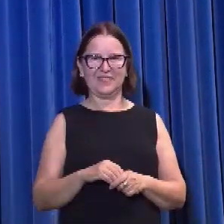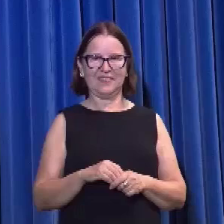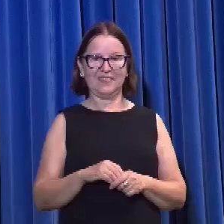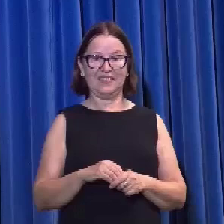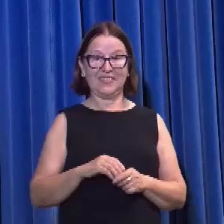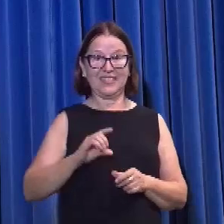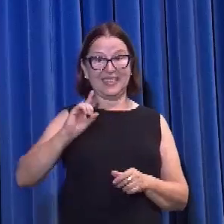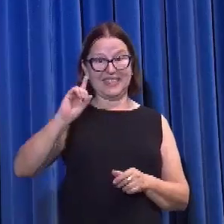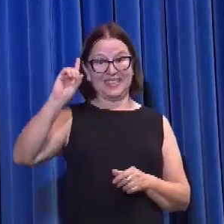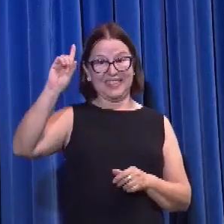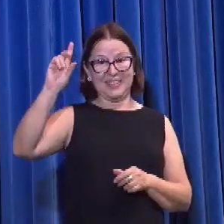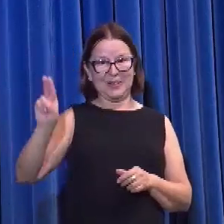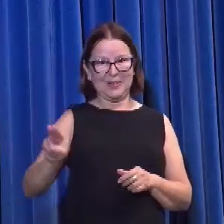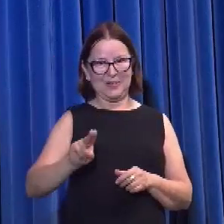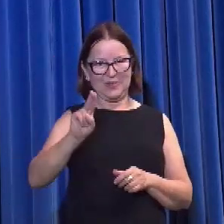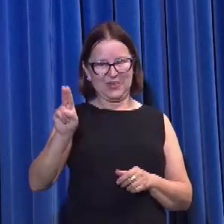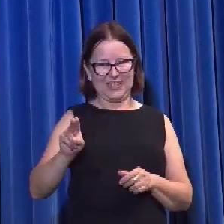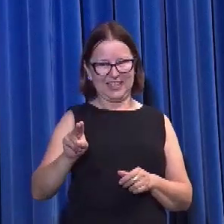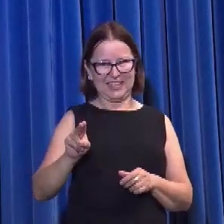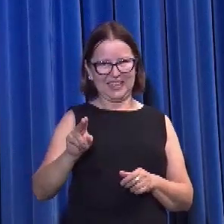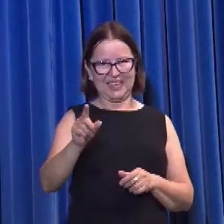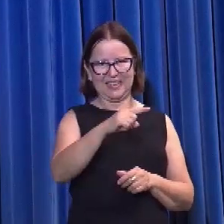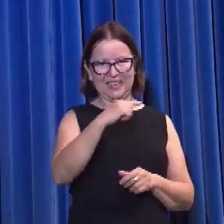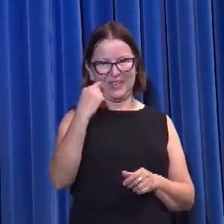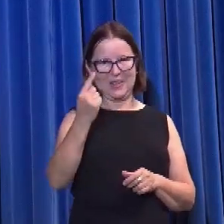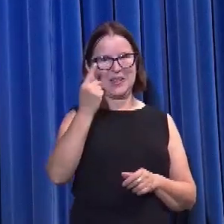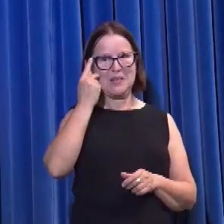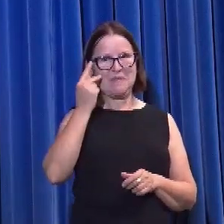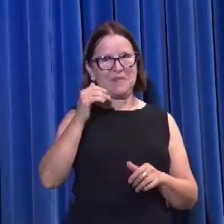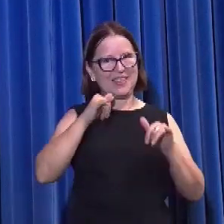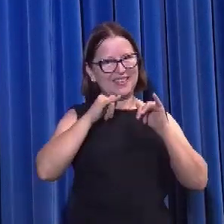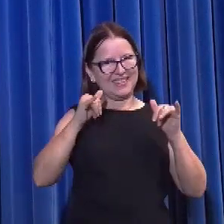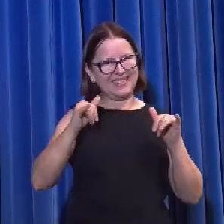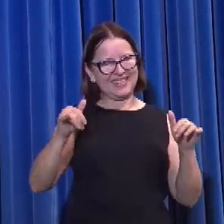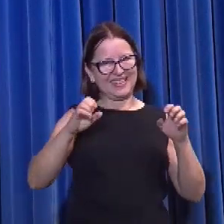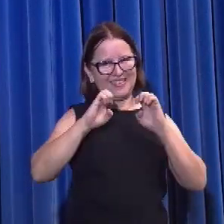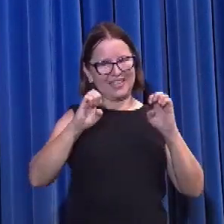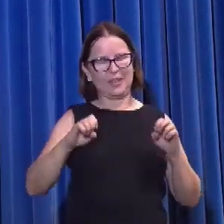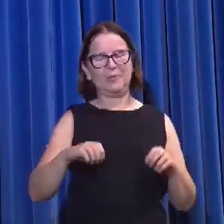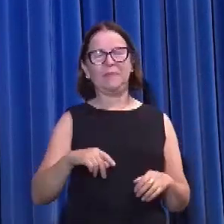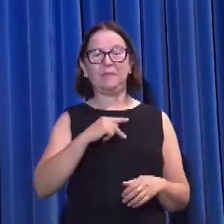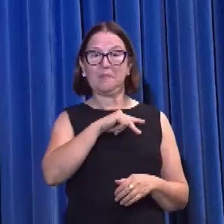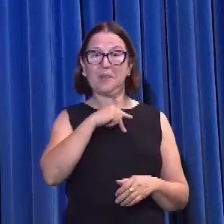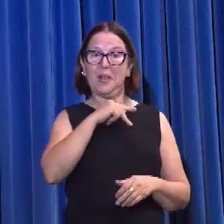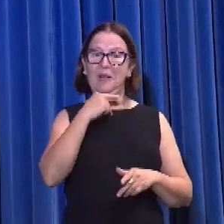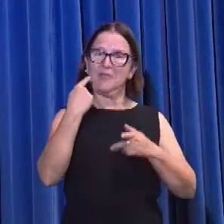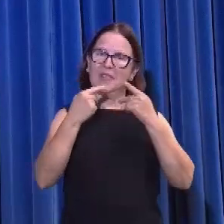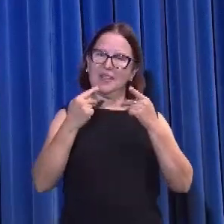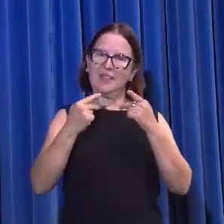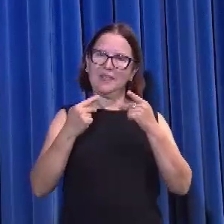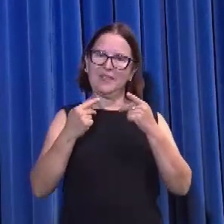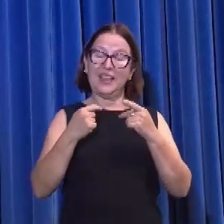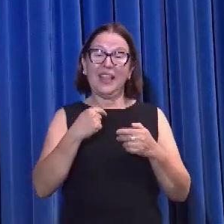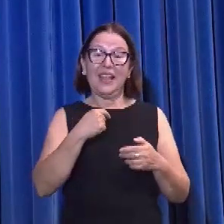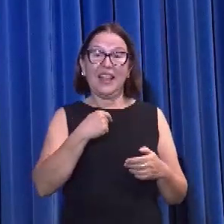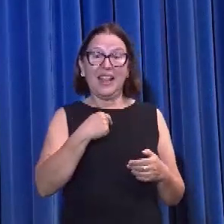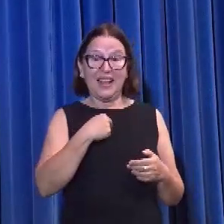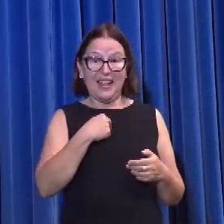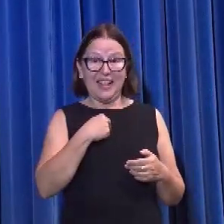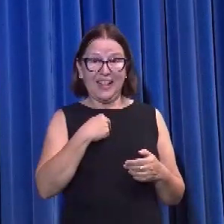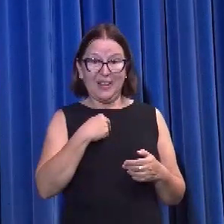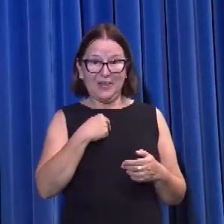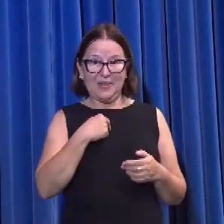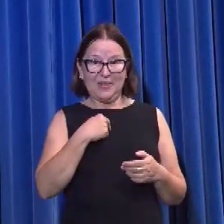Deus usa cada um de nós para pregar o Evangelho. Paulo diz assim: eu vos gerei pelo